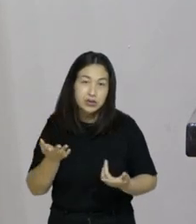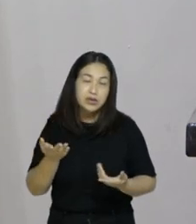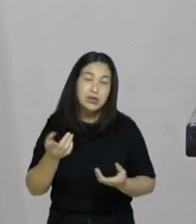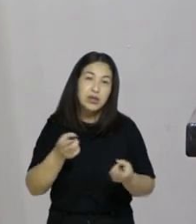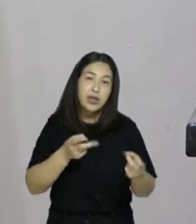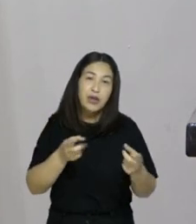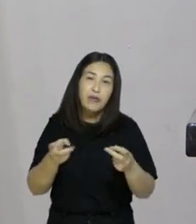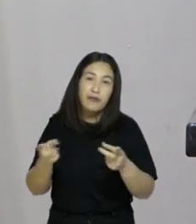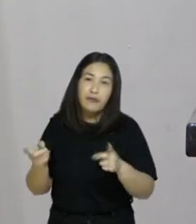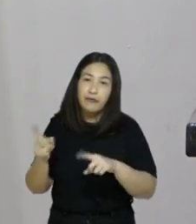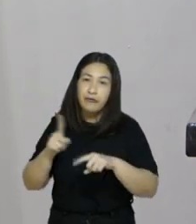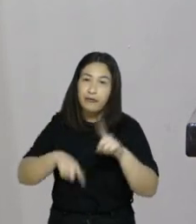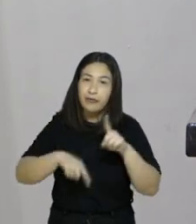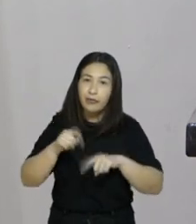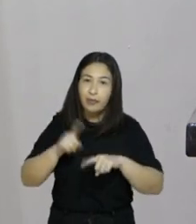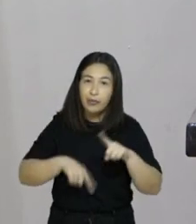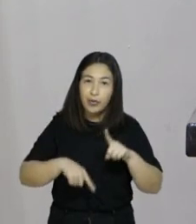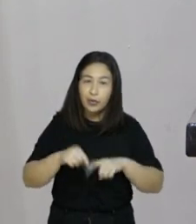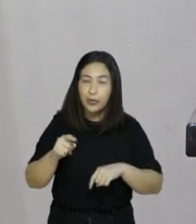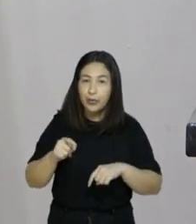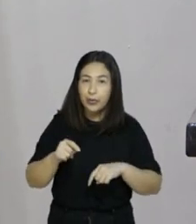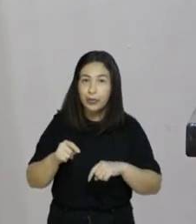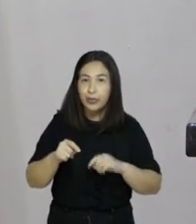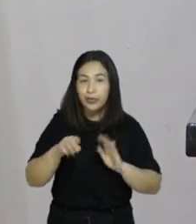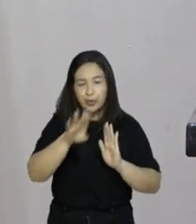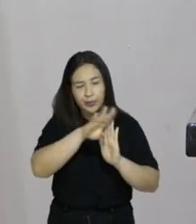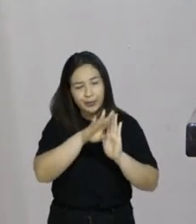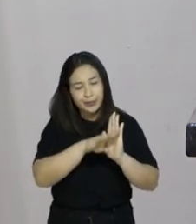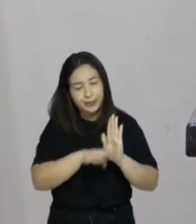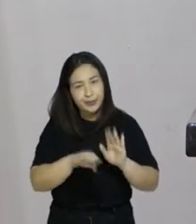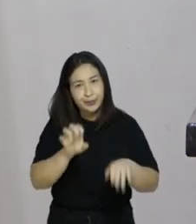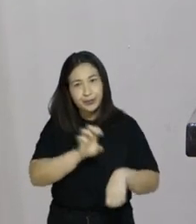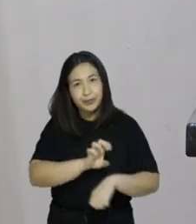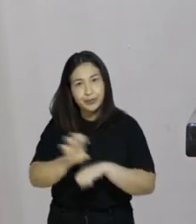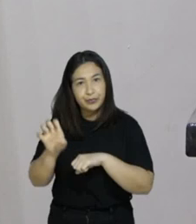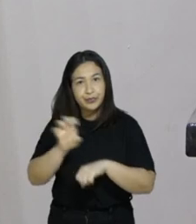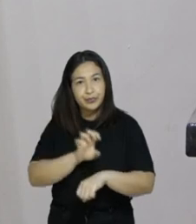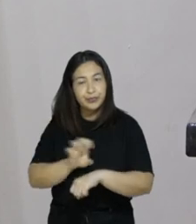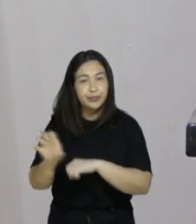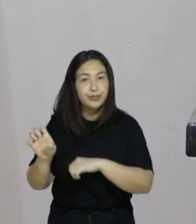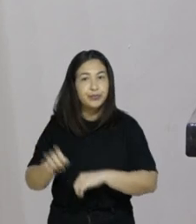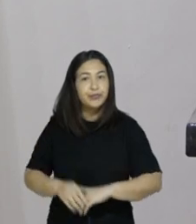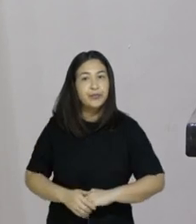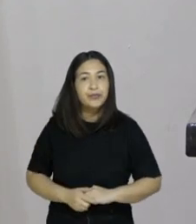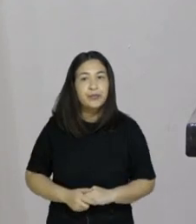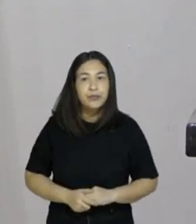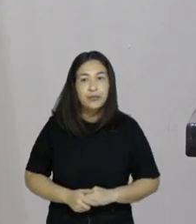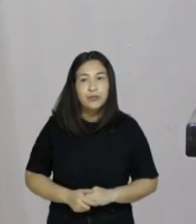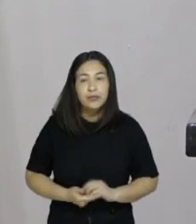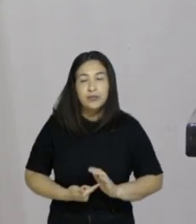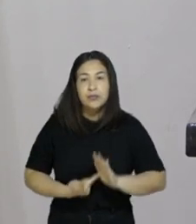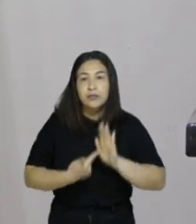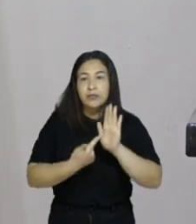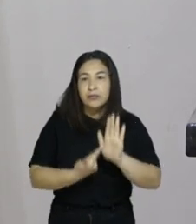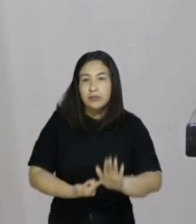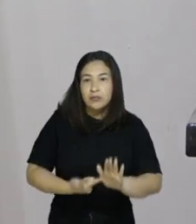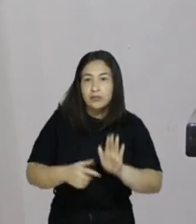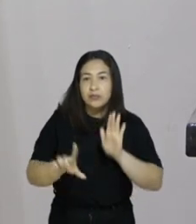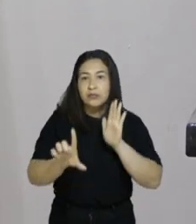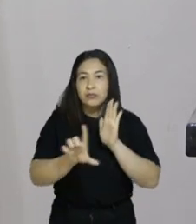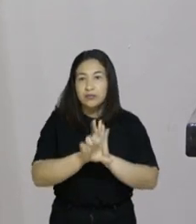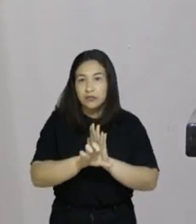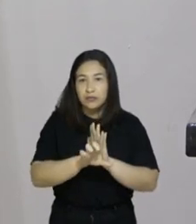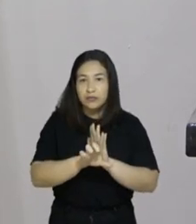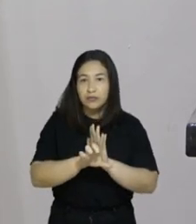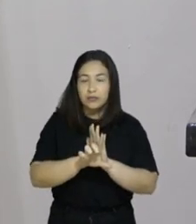produtos através de um manual de exportações para Israel. Apresentaremos também legislação